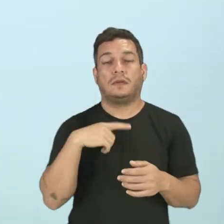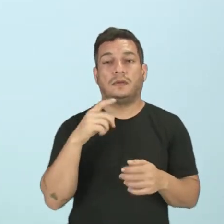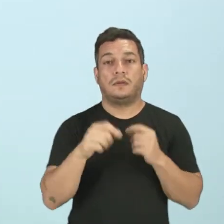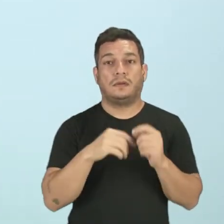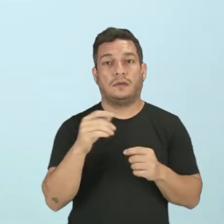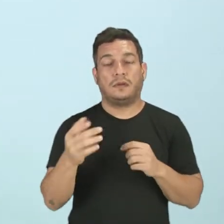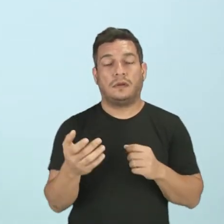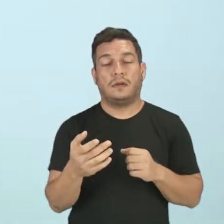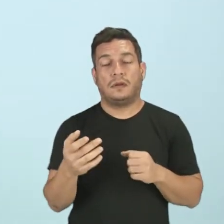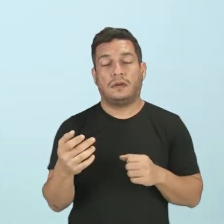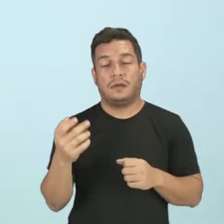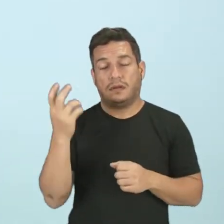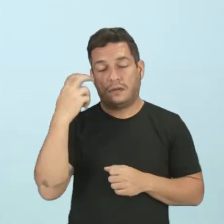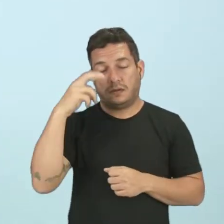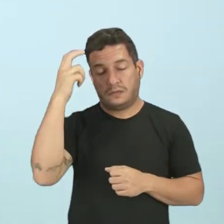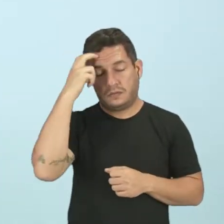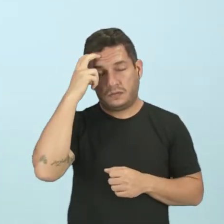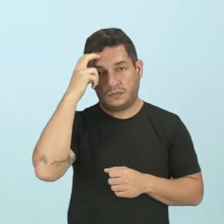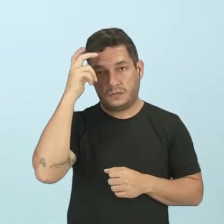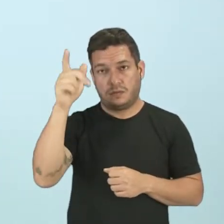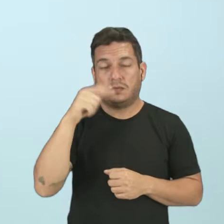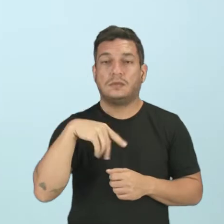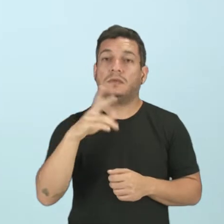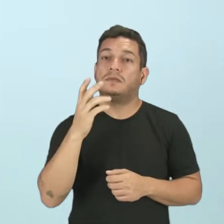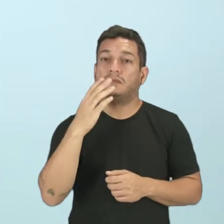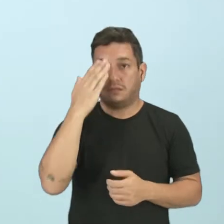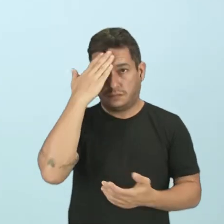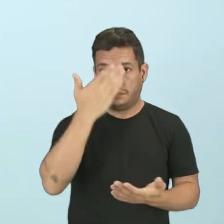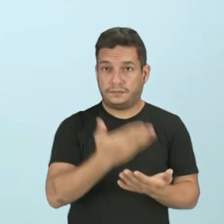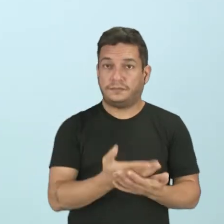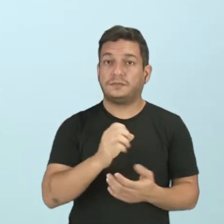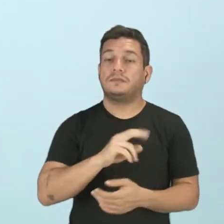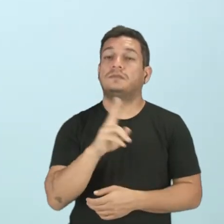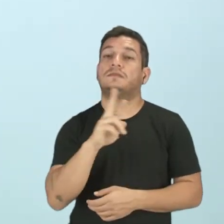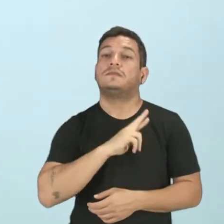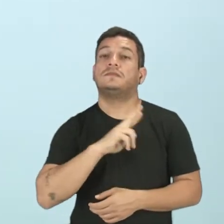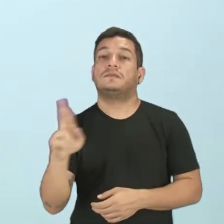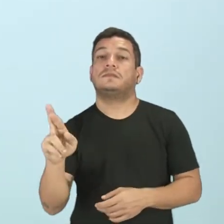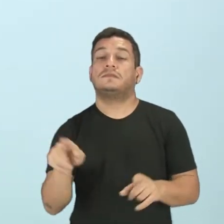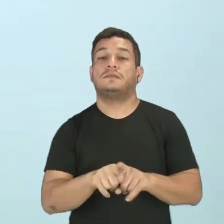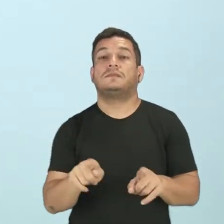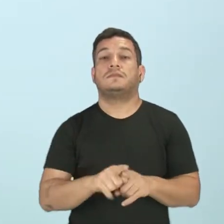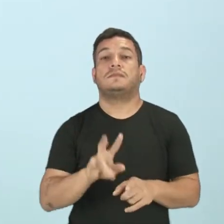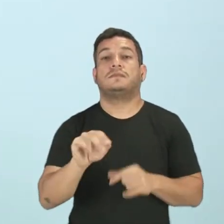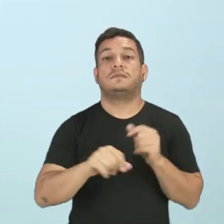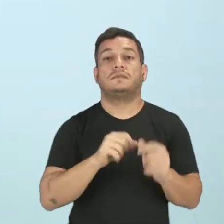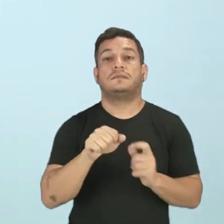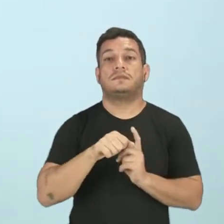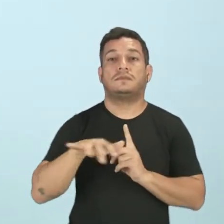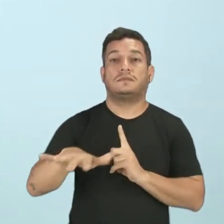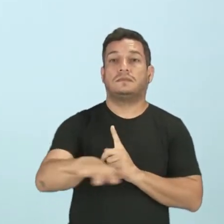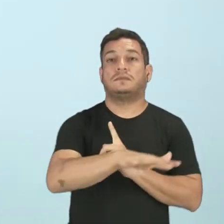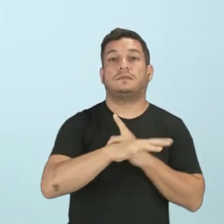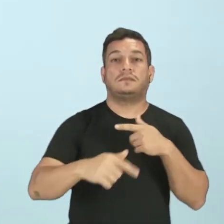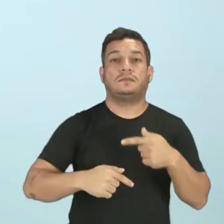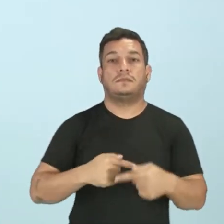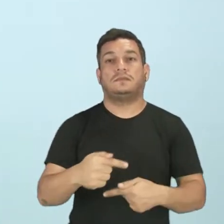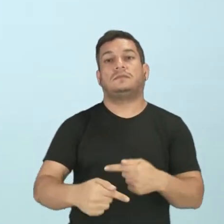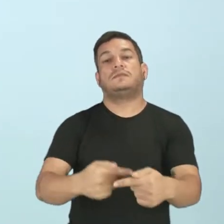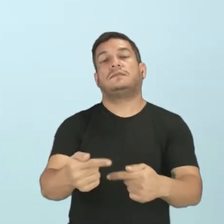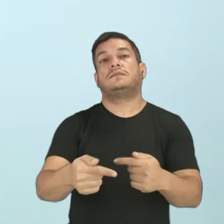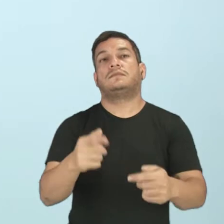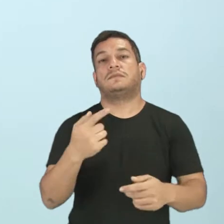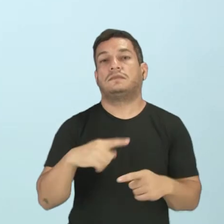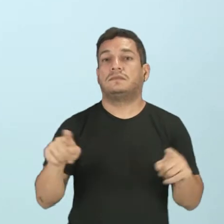que é a cultura popular. Uma crença ou uma religião, a gente vai transmitindo de geração em geração.